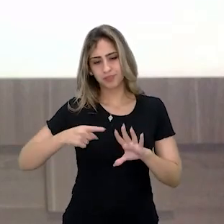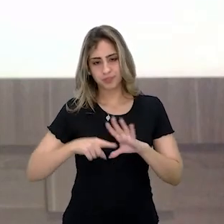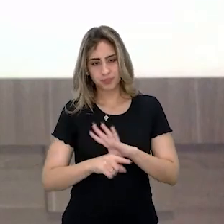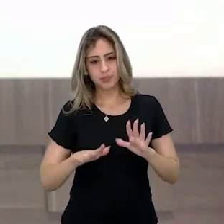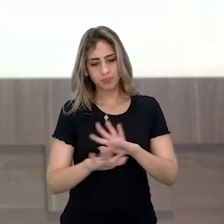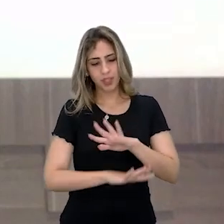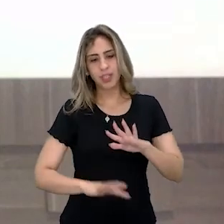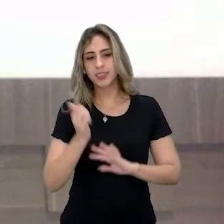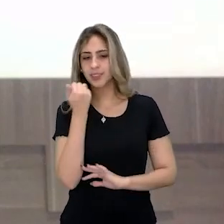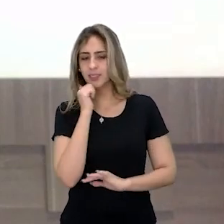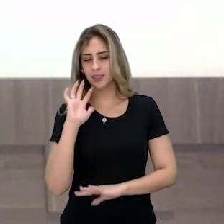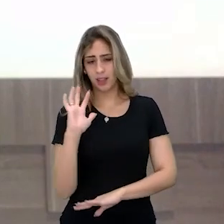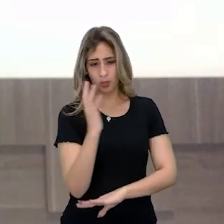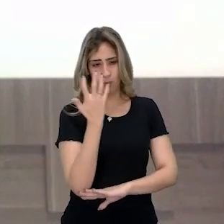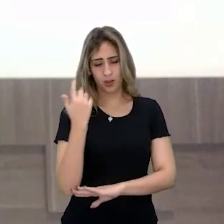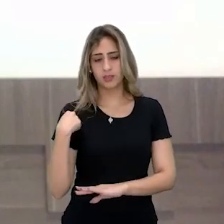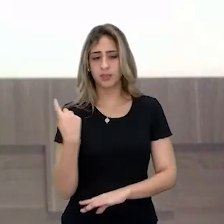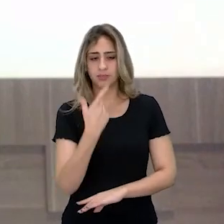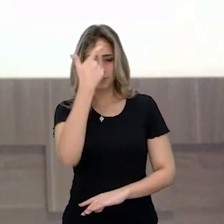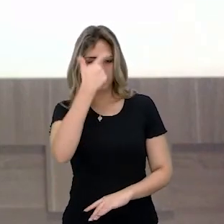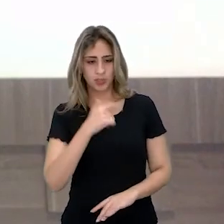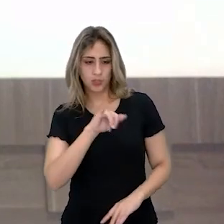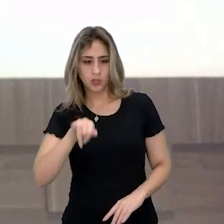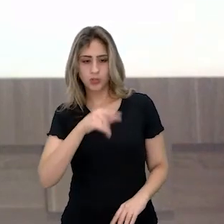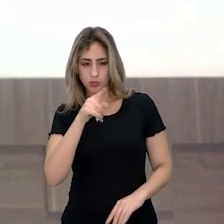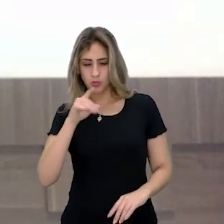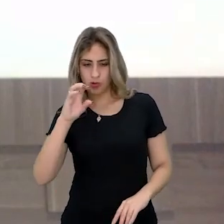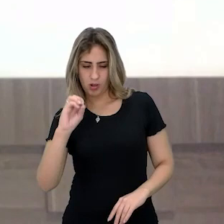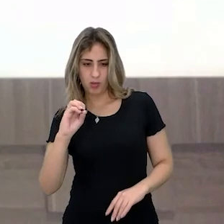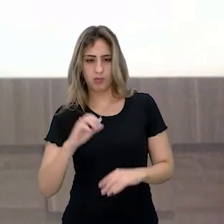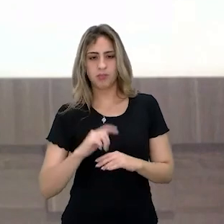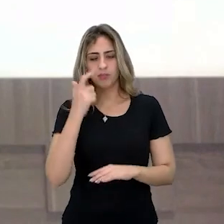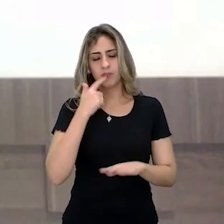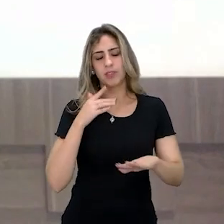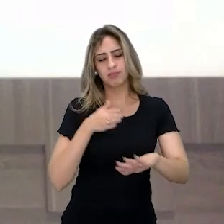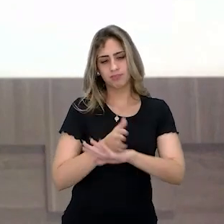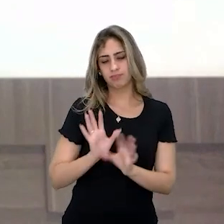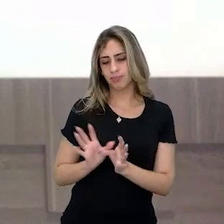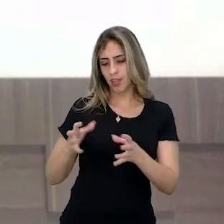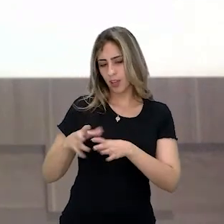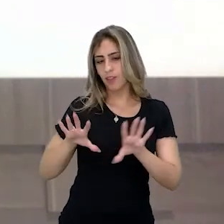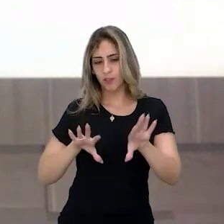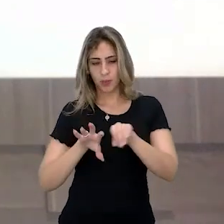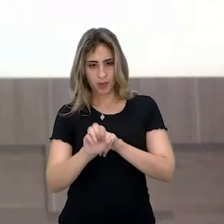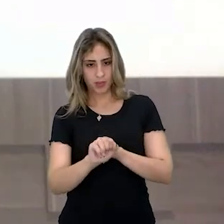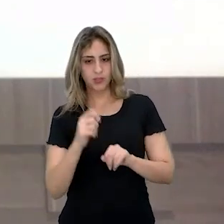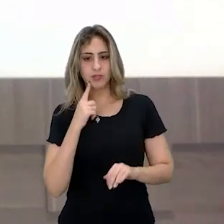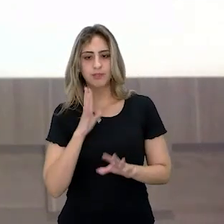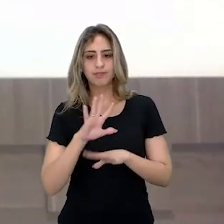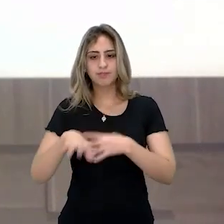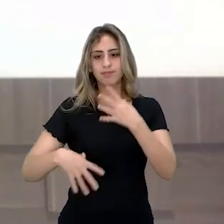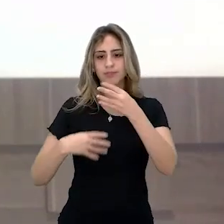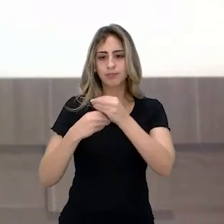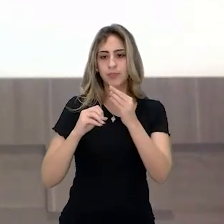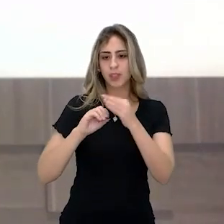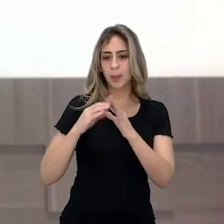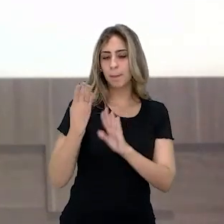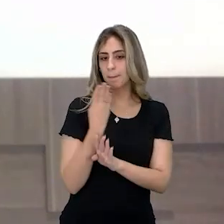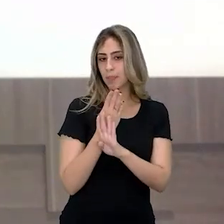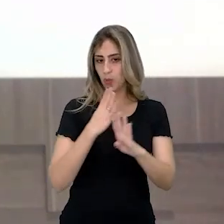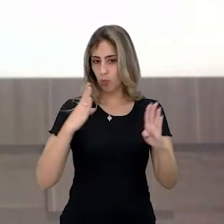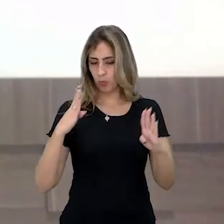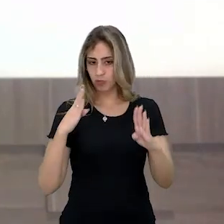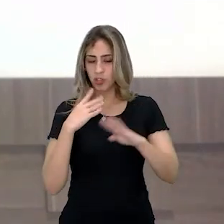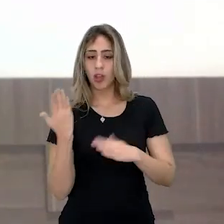área de Ciência da Natureza. Eu sou o João Paulo Stacconi, faço parte da equipe formativa no componente curricular